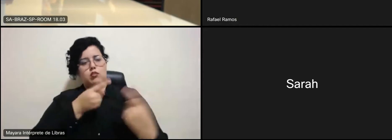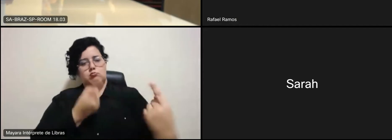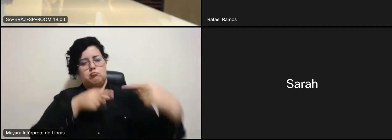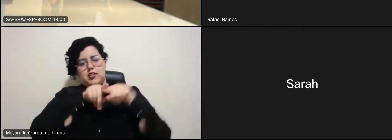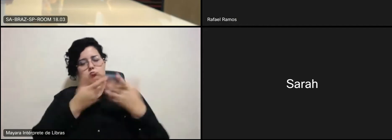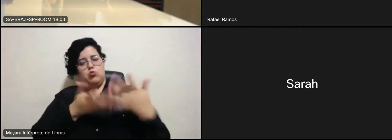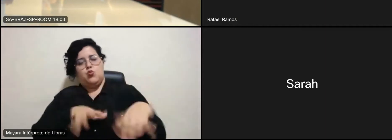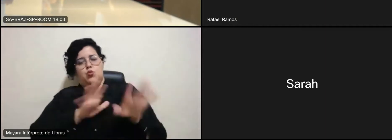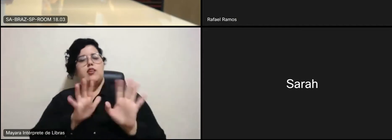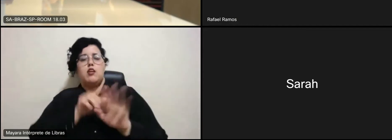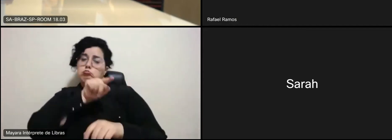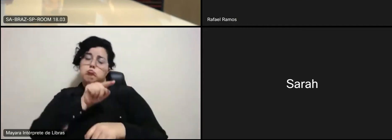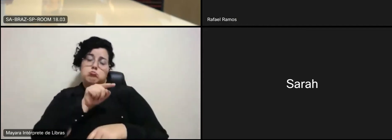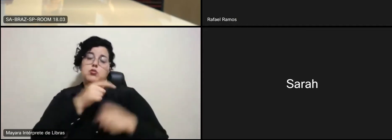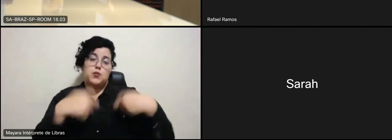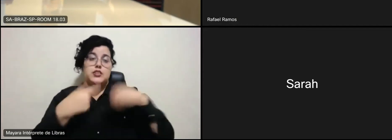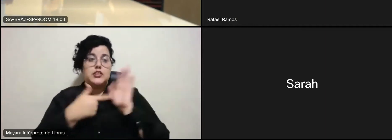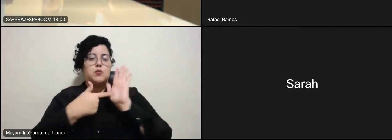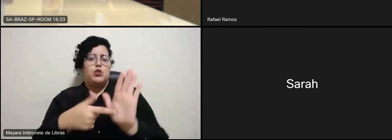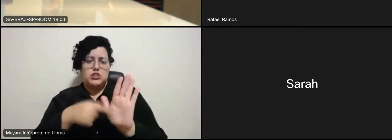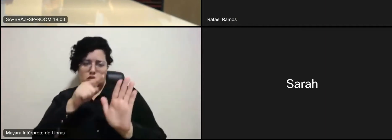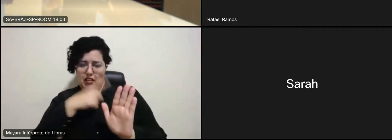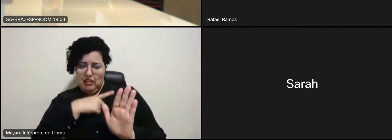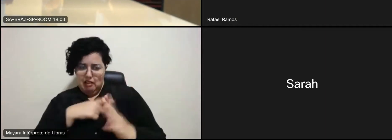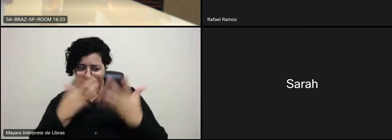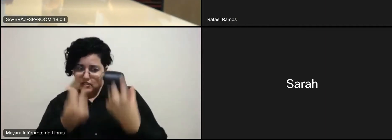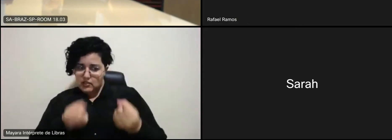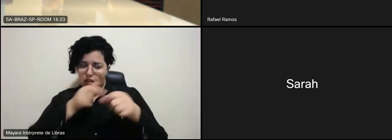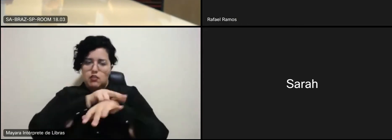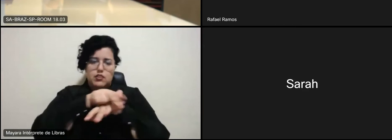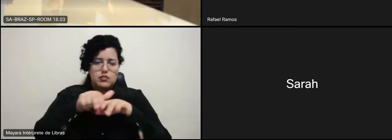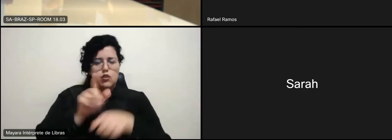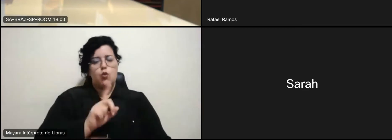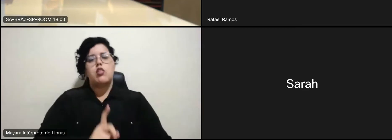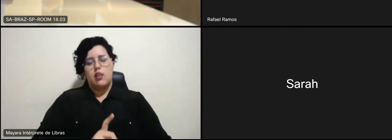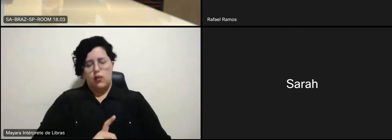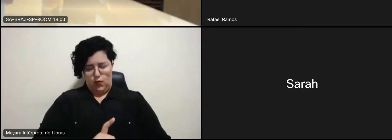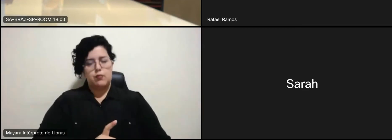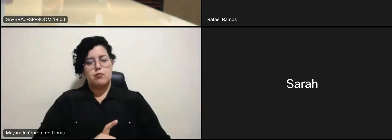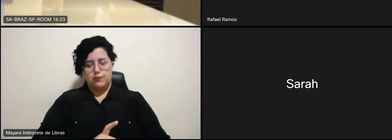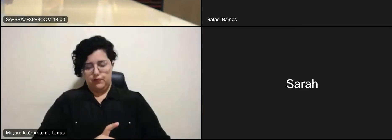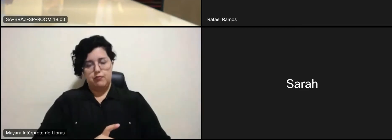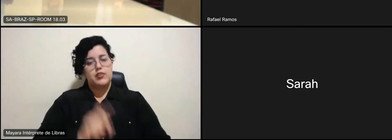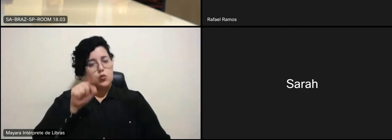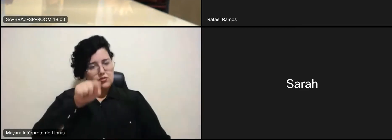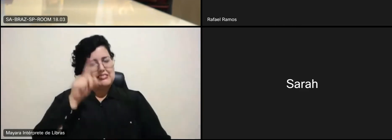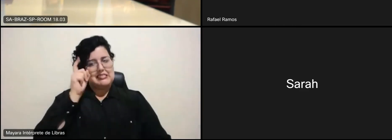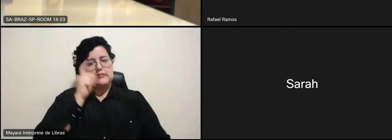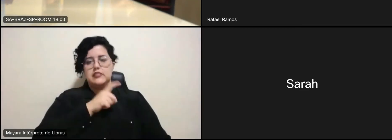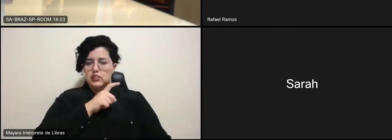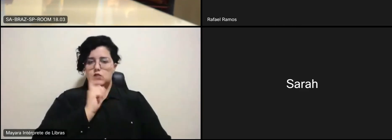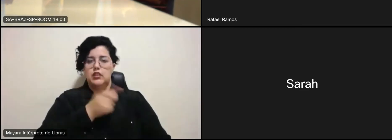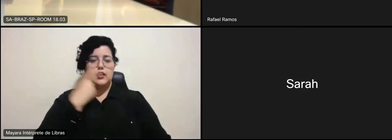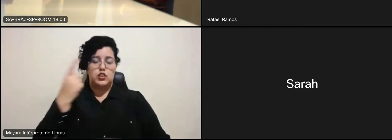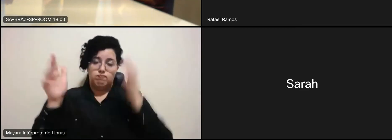porque você não tá vendo a diversidade. Sabe, eu acho muito difícil pensar